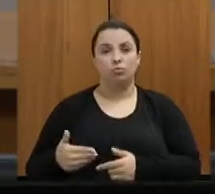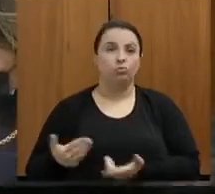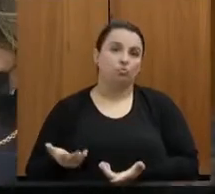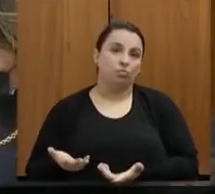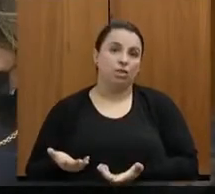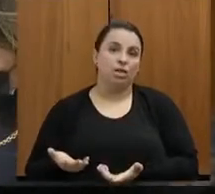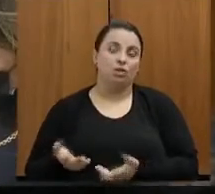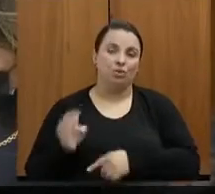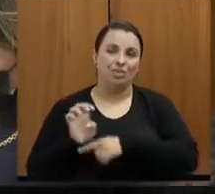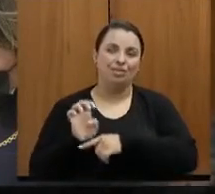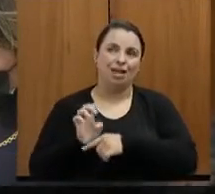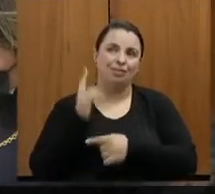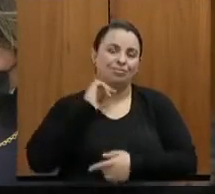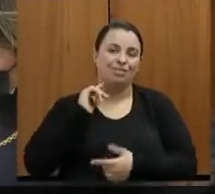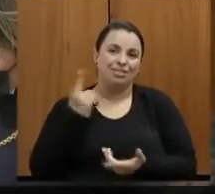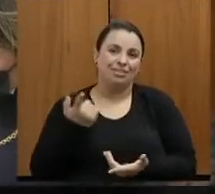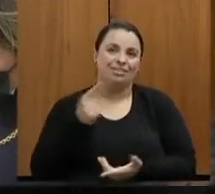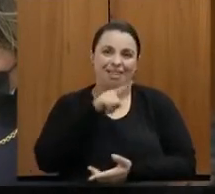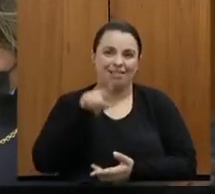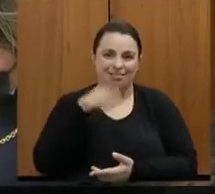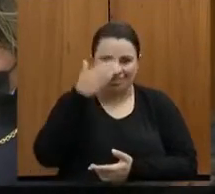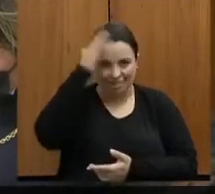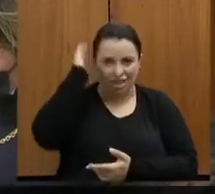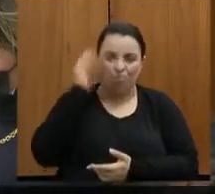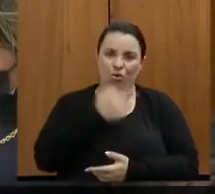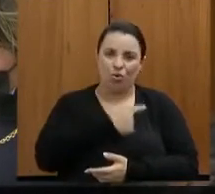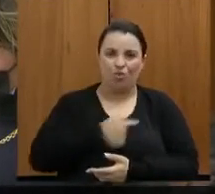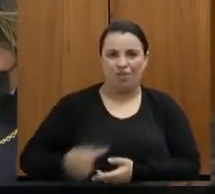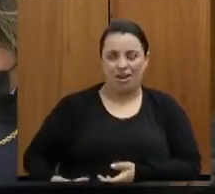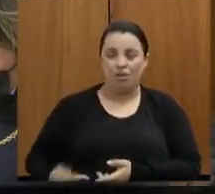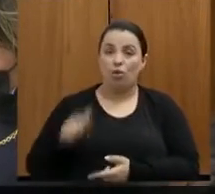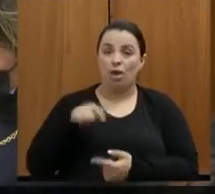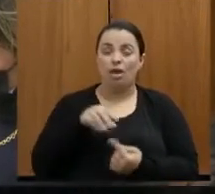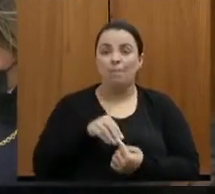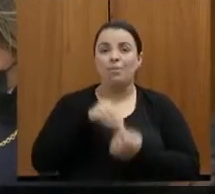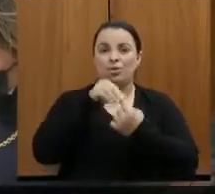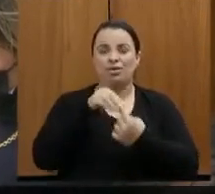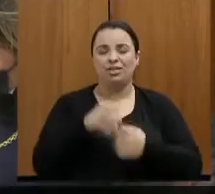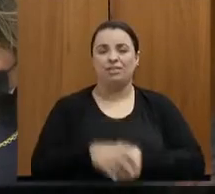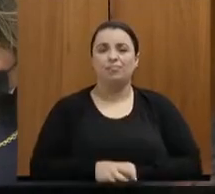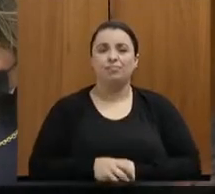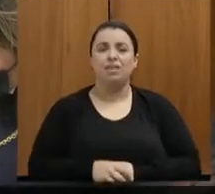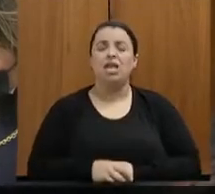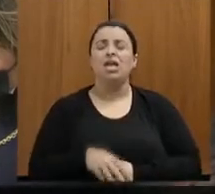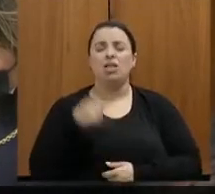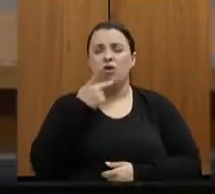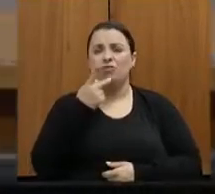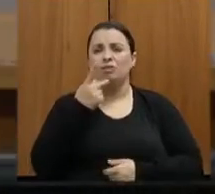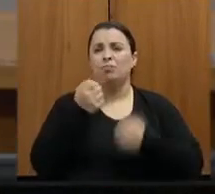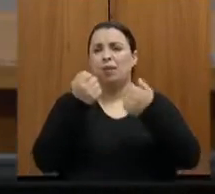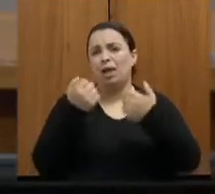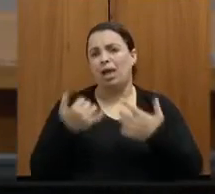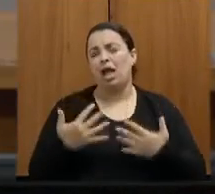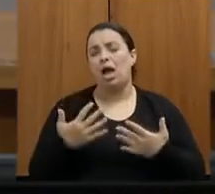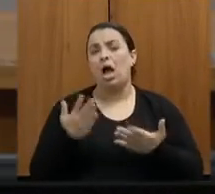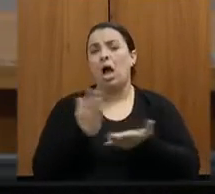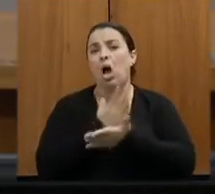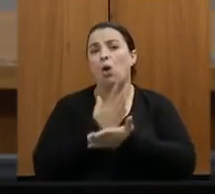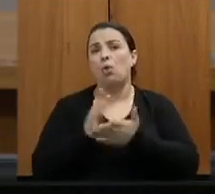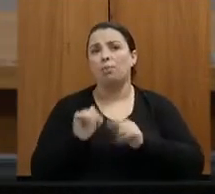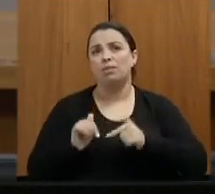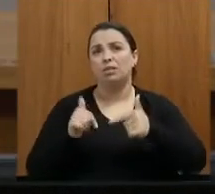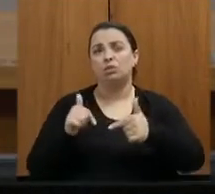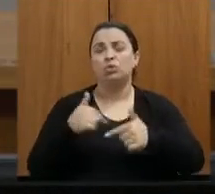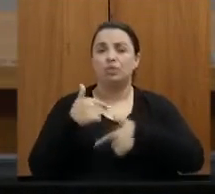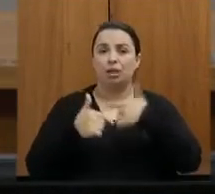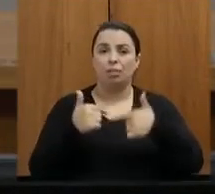Então, a gente vai passar aqui alguns números, algumas ações que estão sendo feitas. E nunca